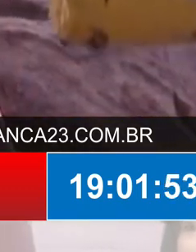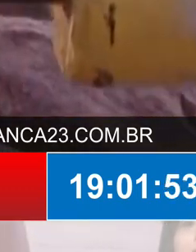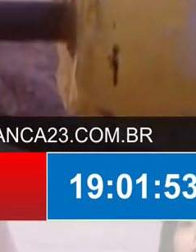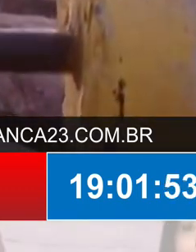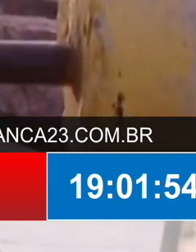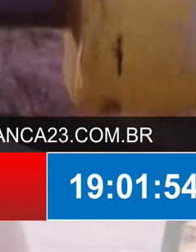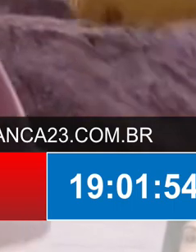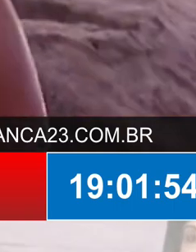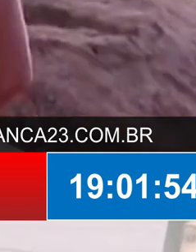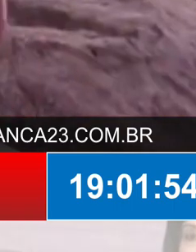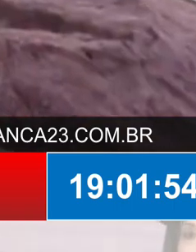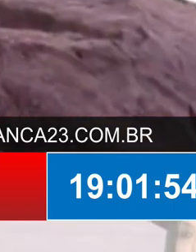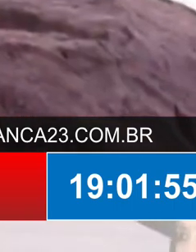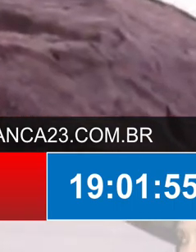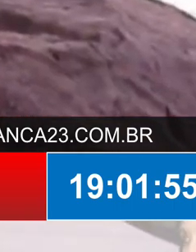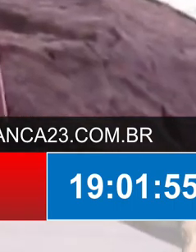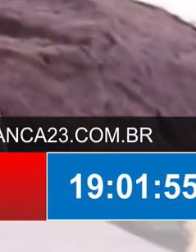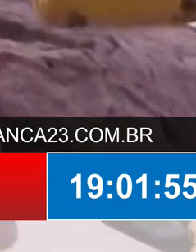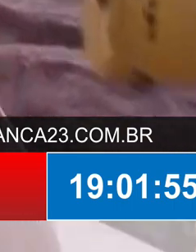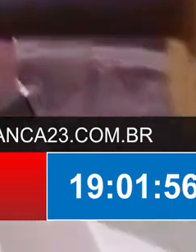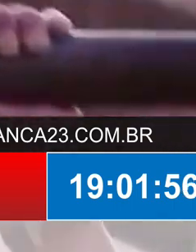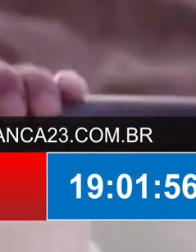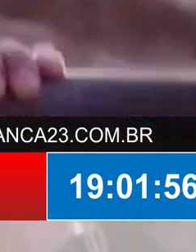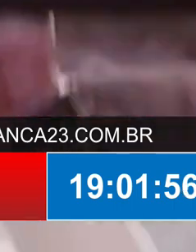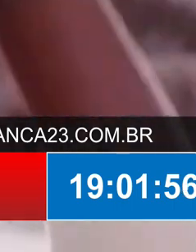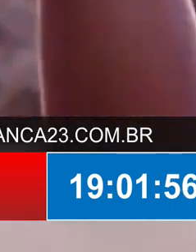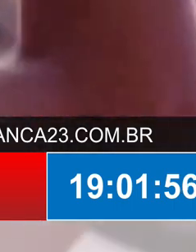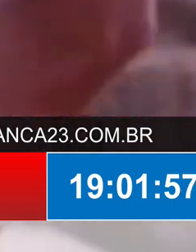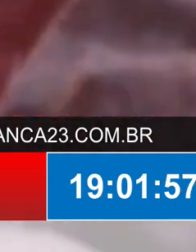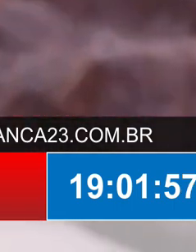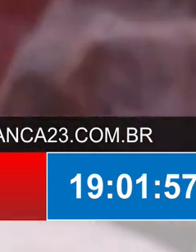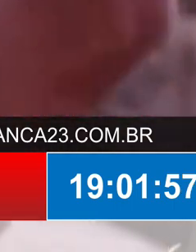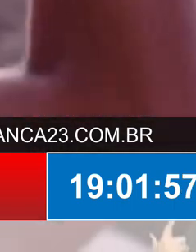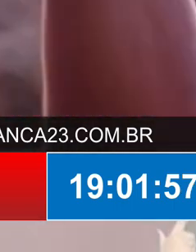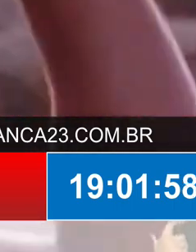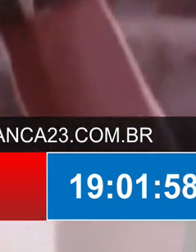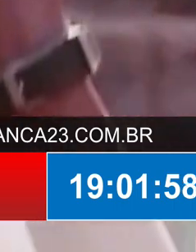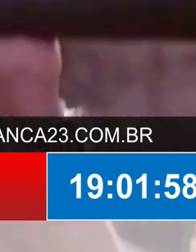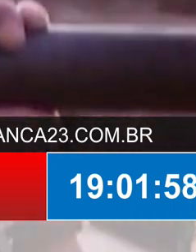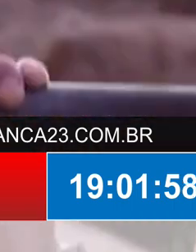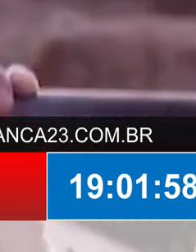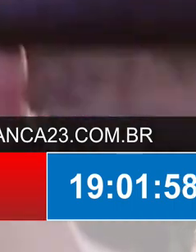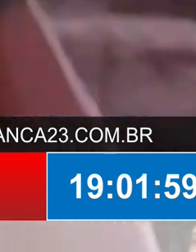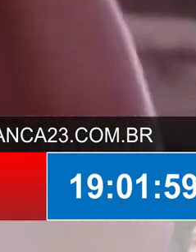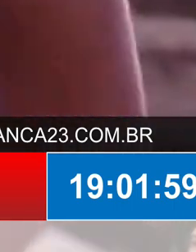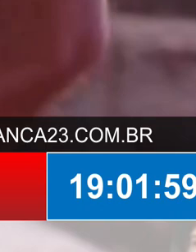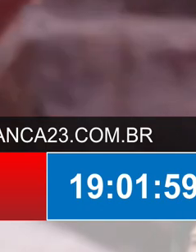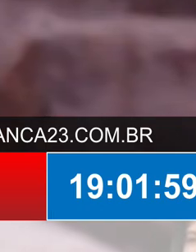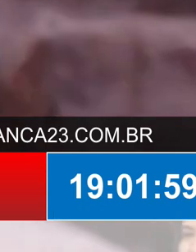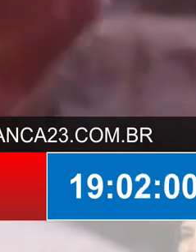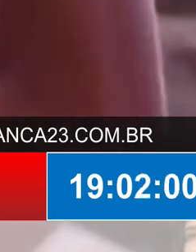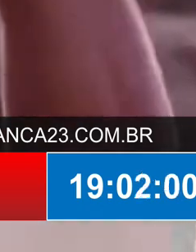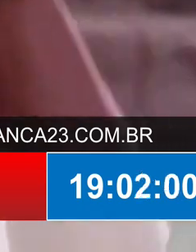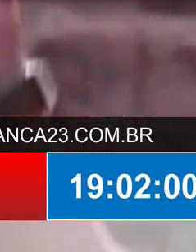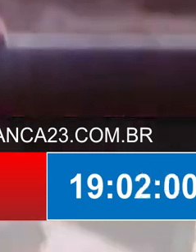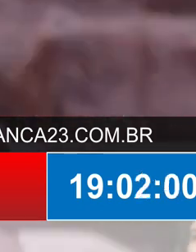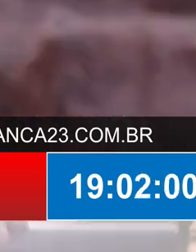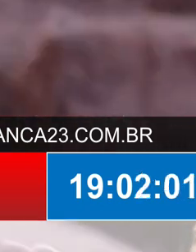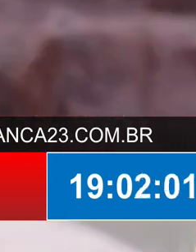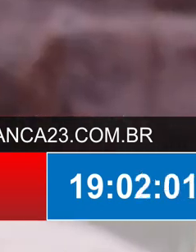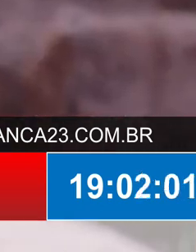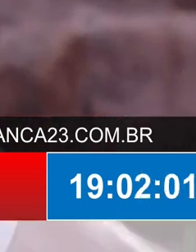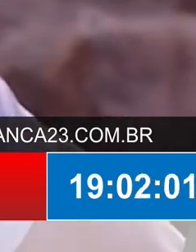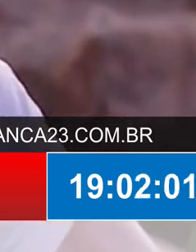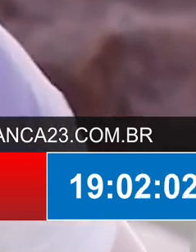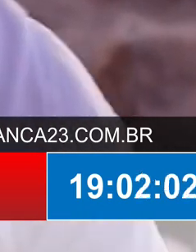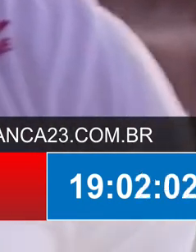informações. Você é daquele tipo que fica inventando desculpa para fazer qualquer tipo de atividade física? Eu conheço